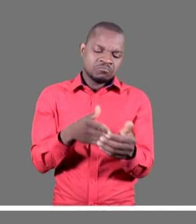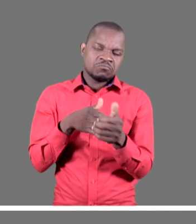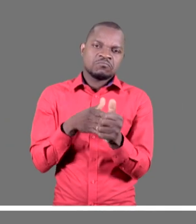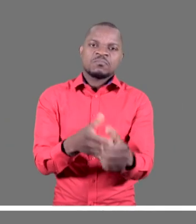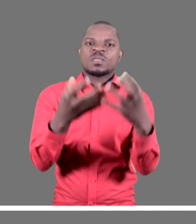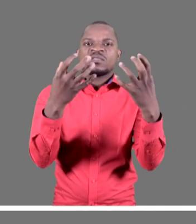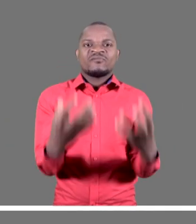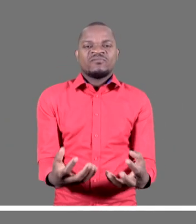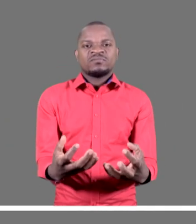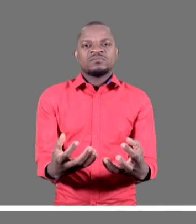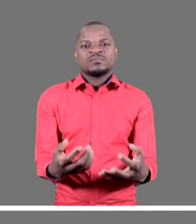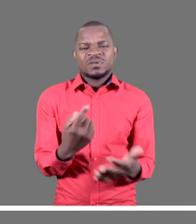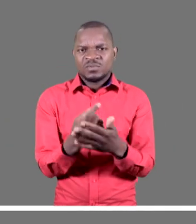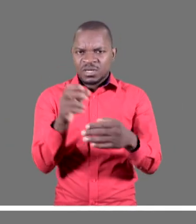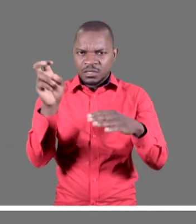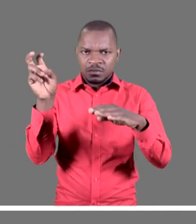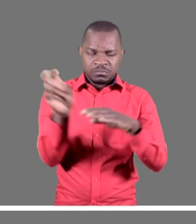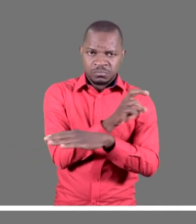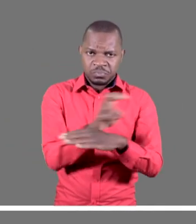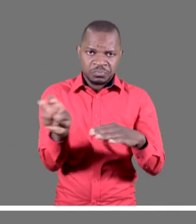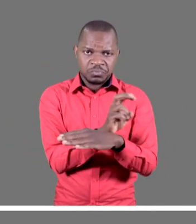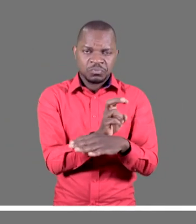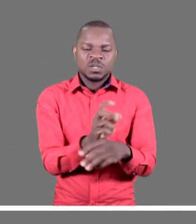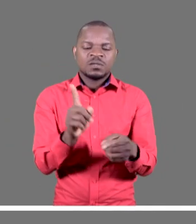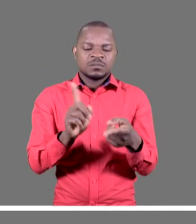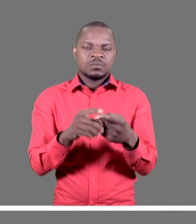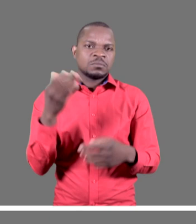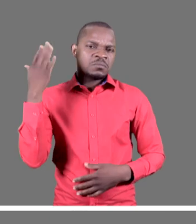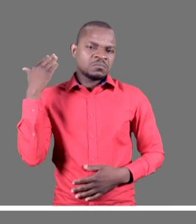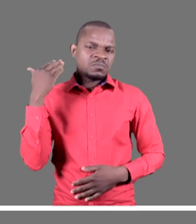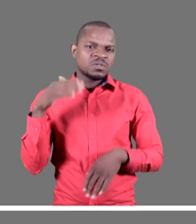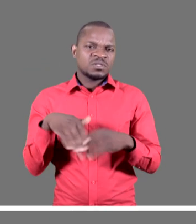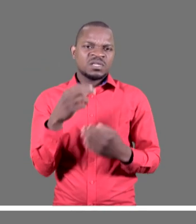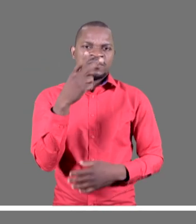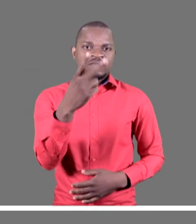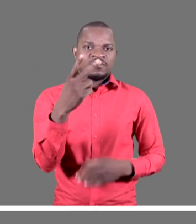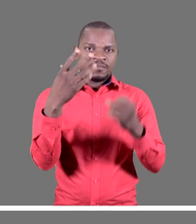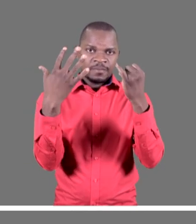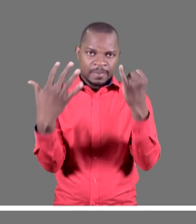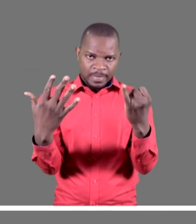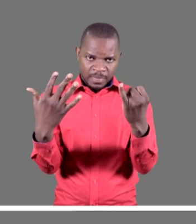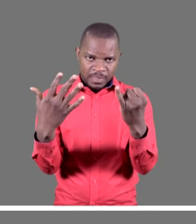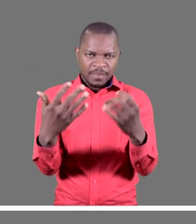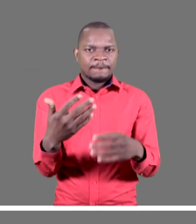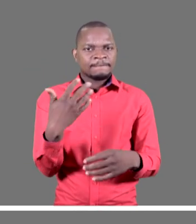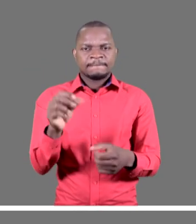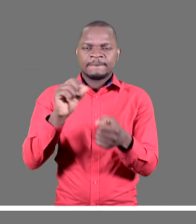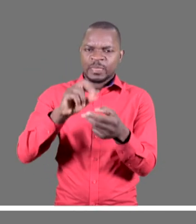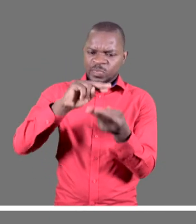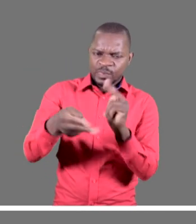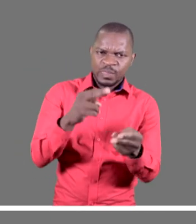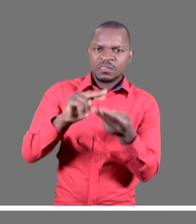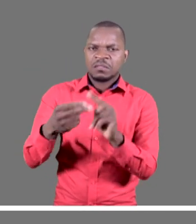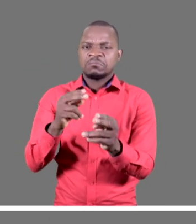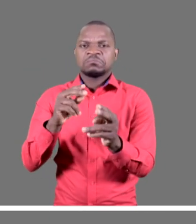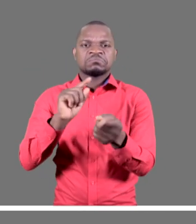cumprida, precisamos que haja monitoria. Tanto que há pouco tempo, no dia 26, apresentou-se, fez, depois de vários encontros